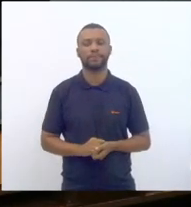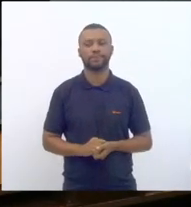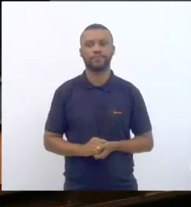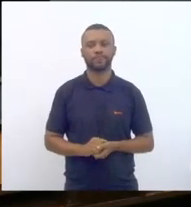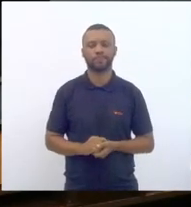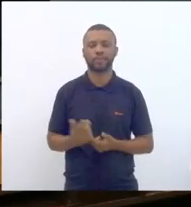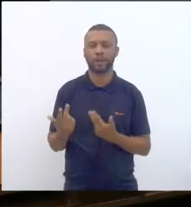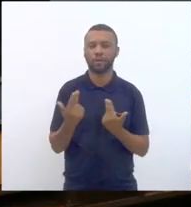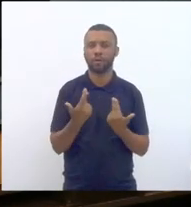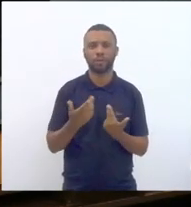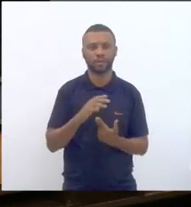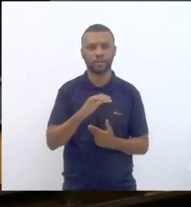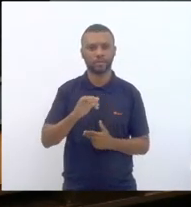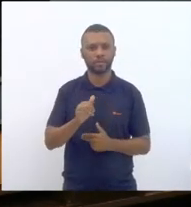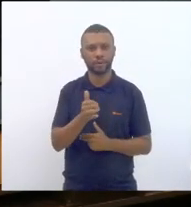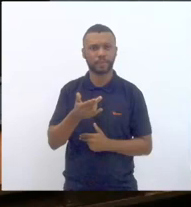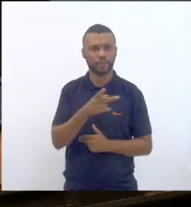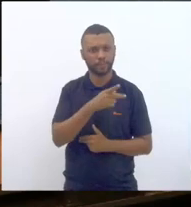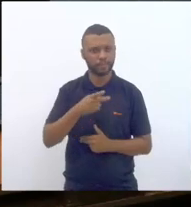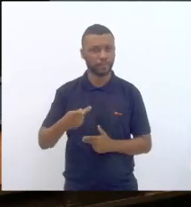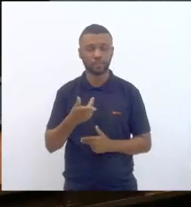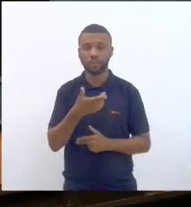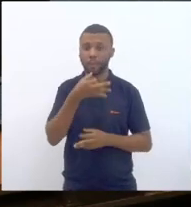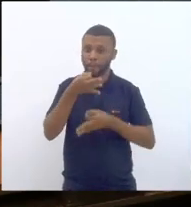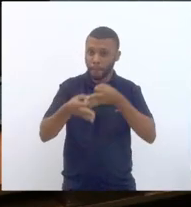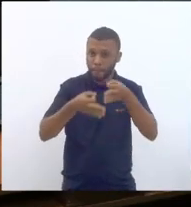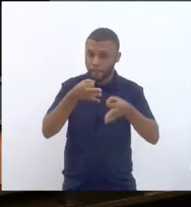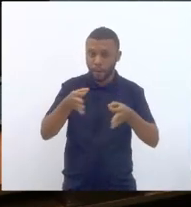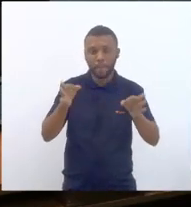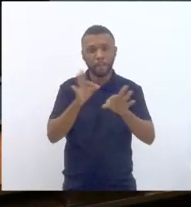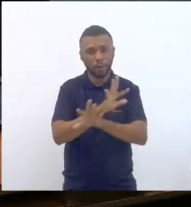Acompanha a CCJ, presidente. Com os pareceres emitidos.